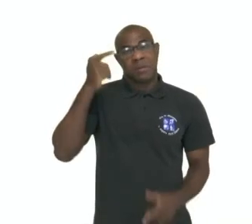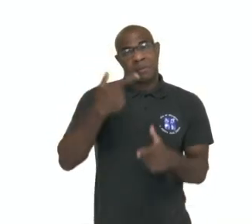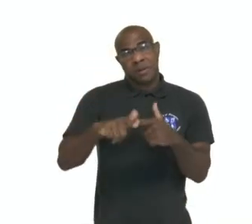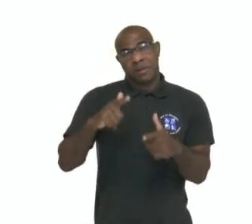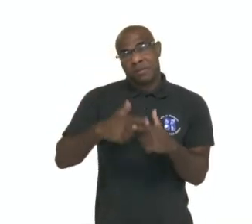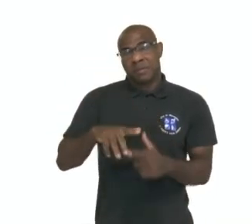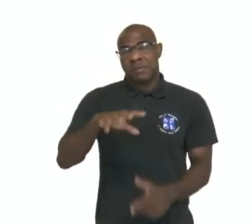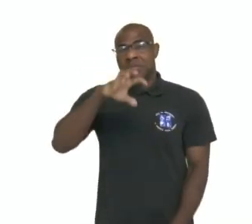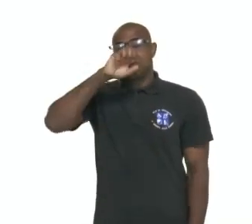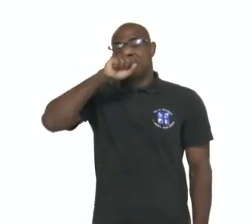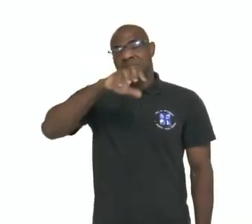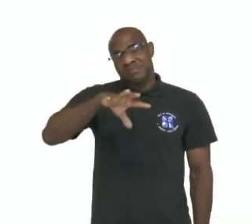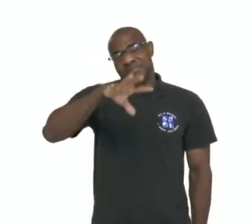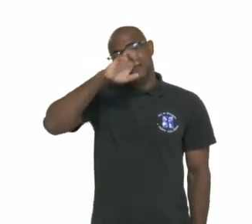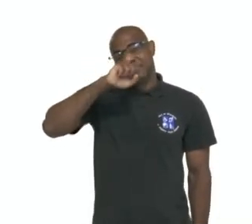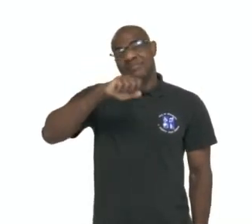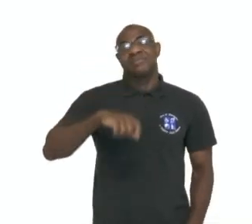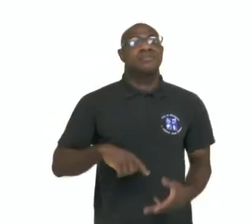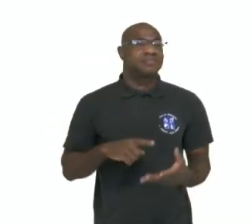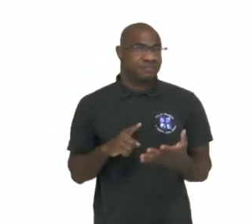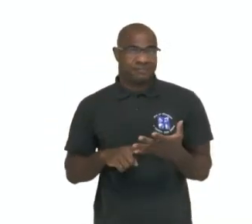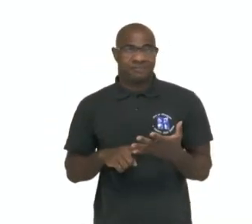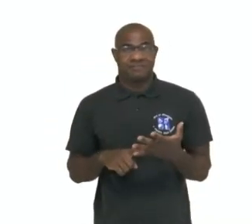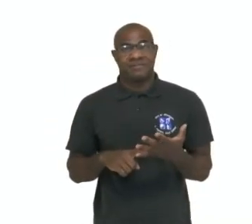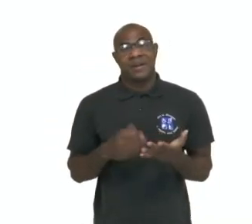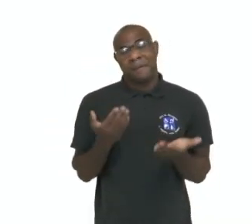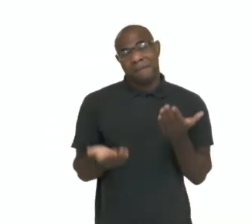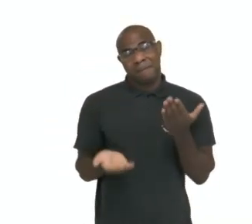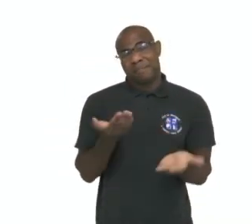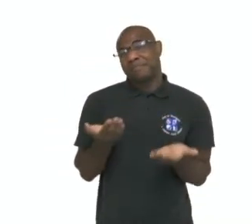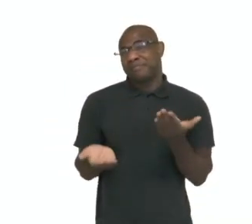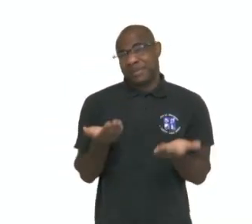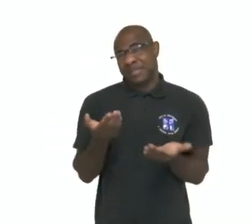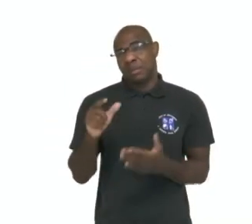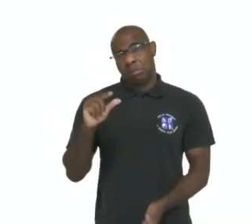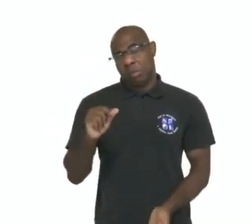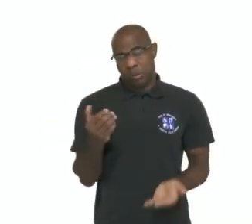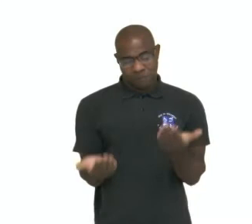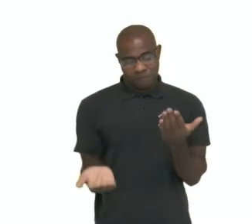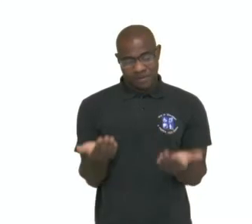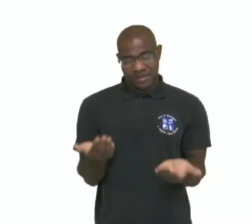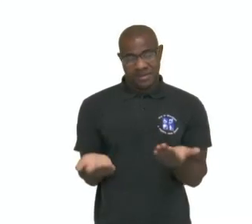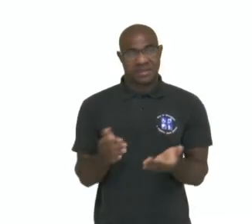de respiração, baixo peso ao nascer,